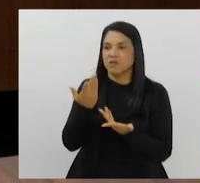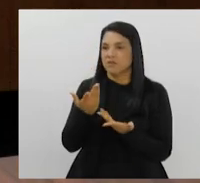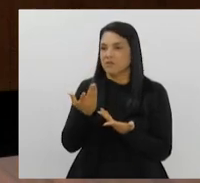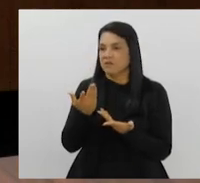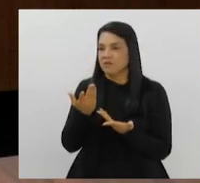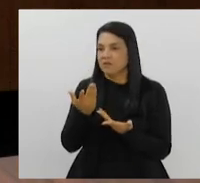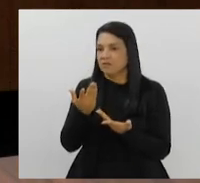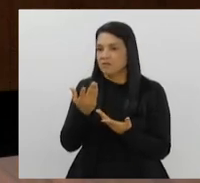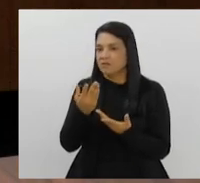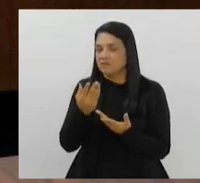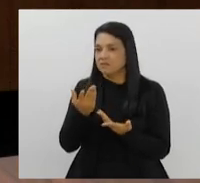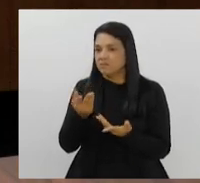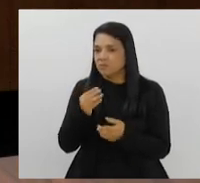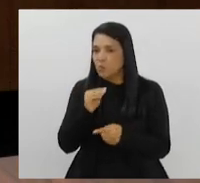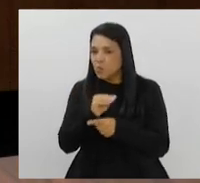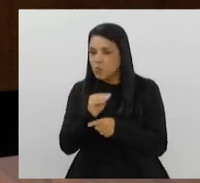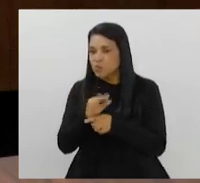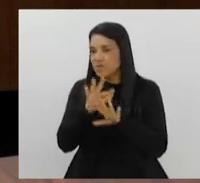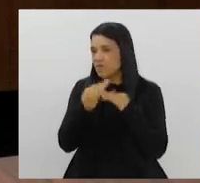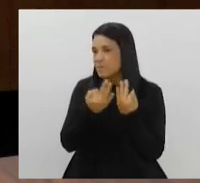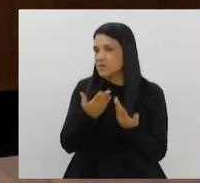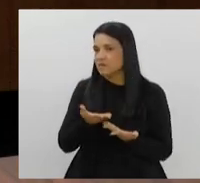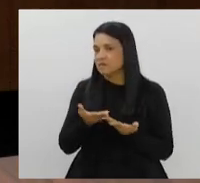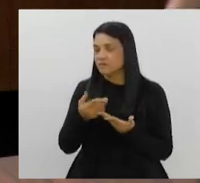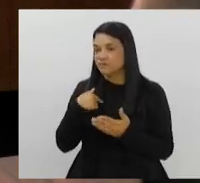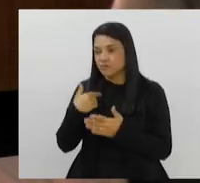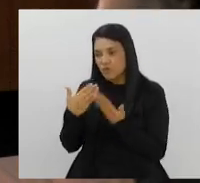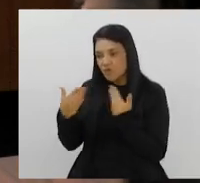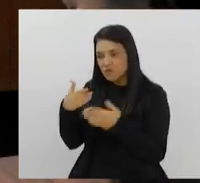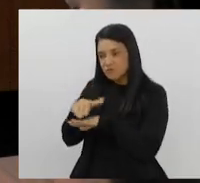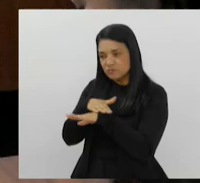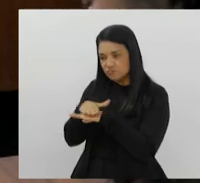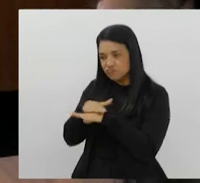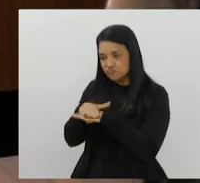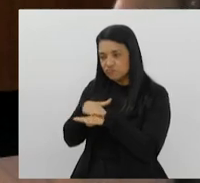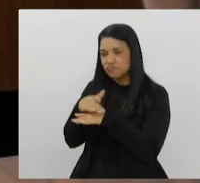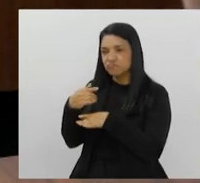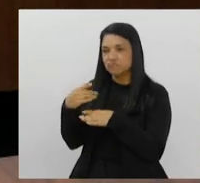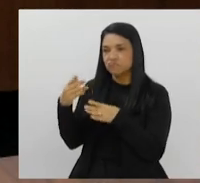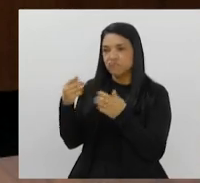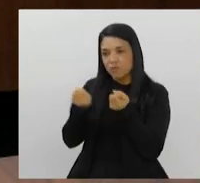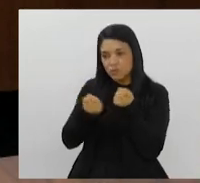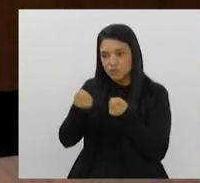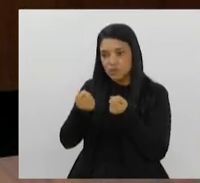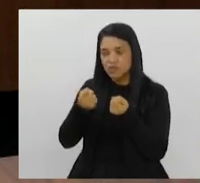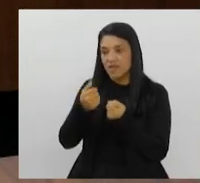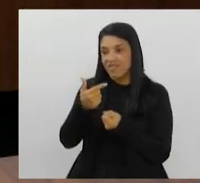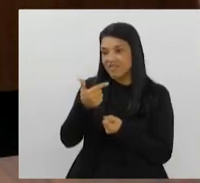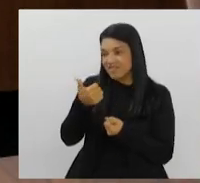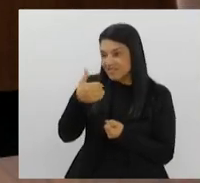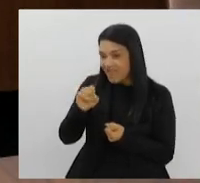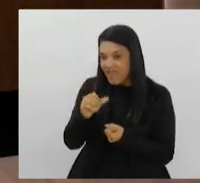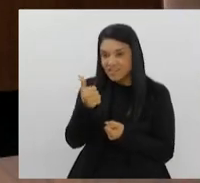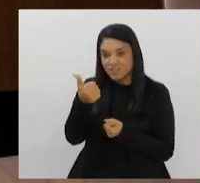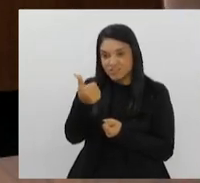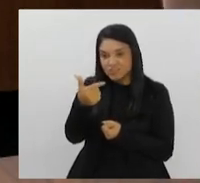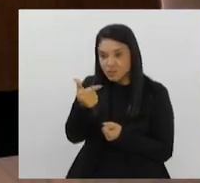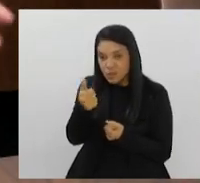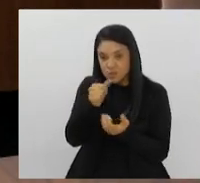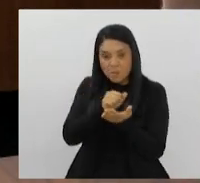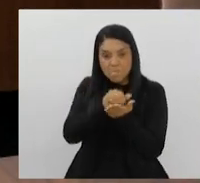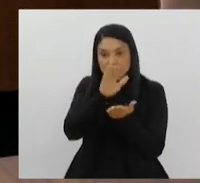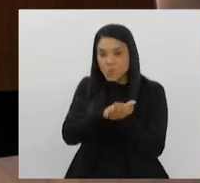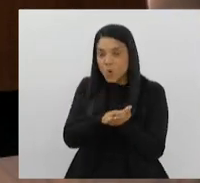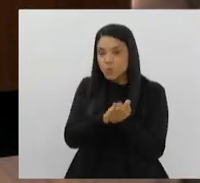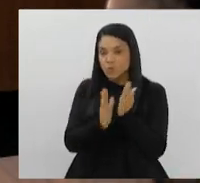Só que, pô, você conversando com os motoristas, eles me mostrando as relações, 10, 12 multas em 15 dias, cara. Quem